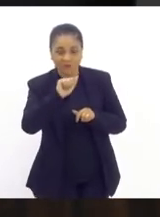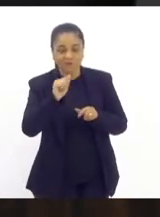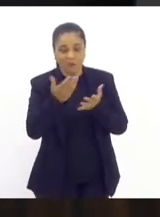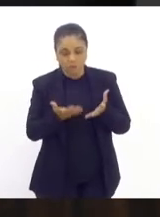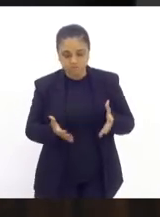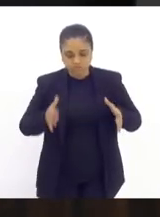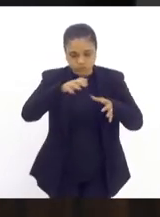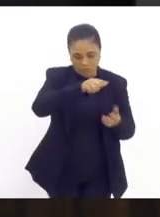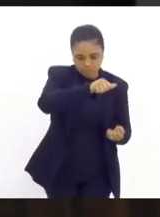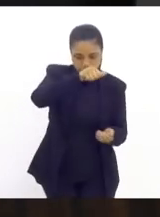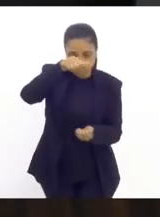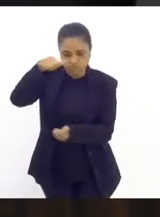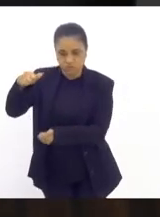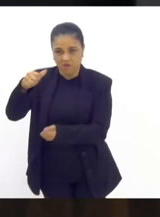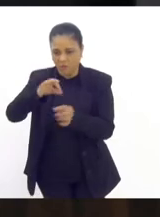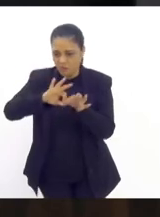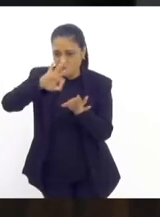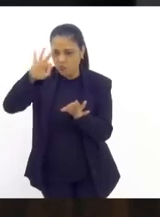gás